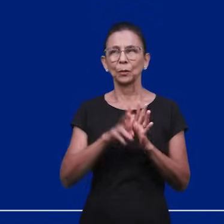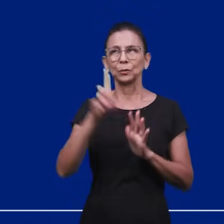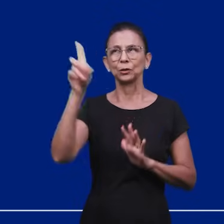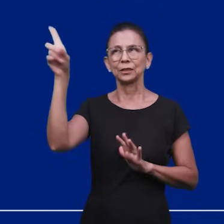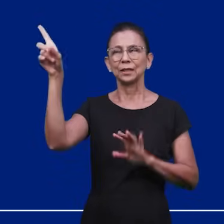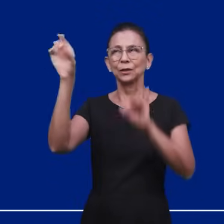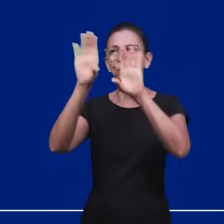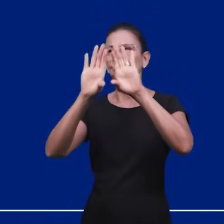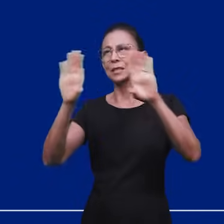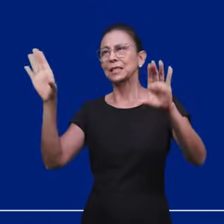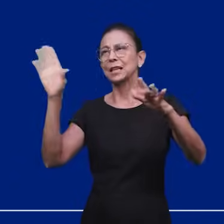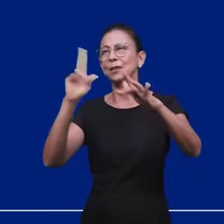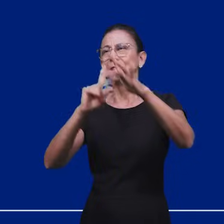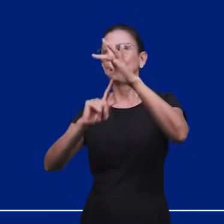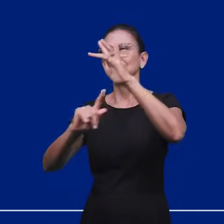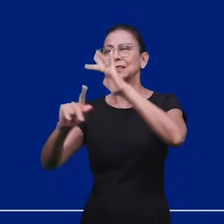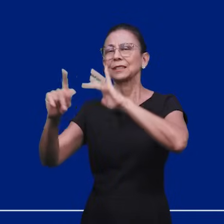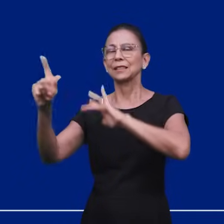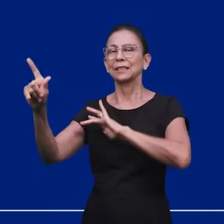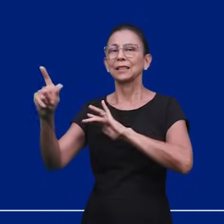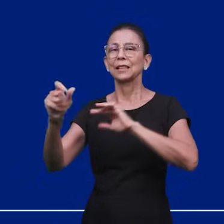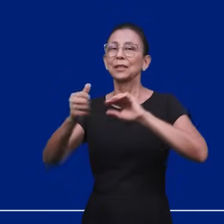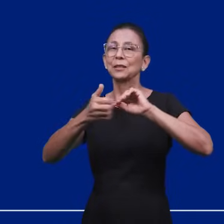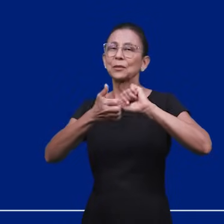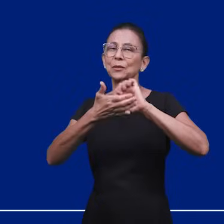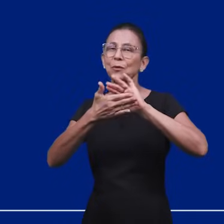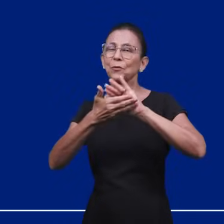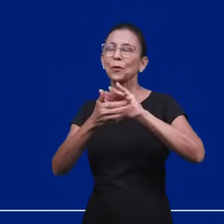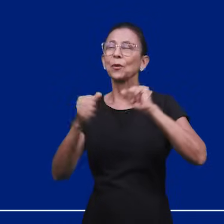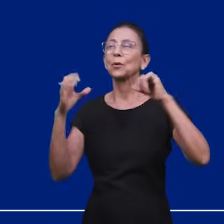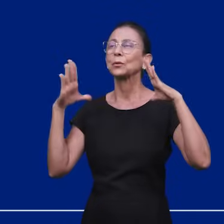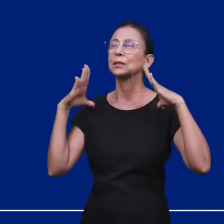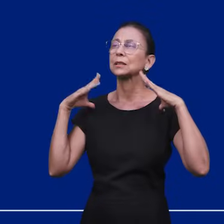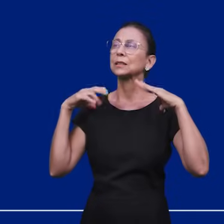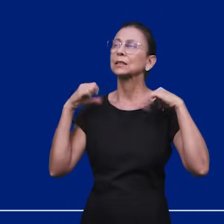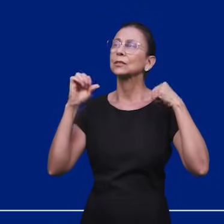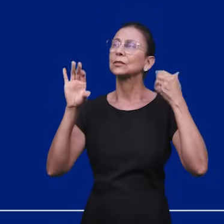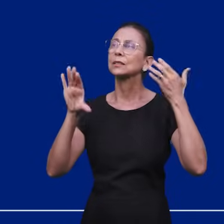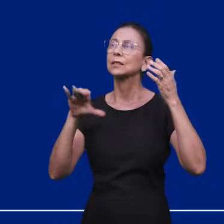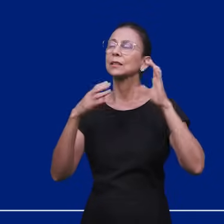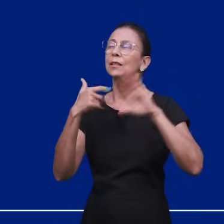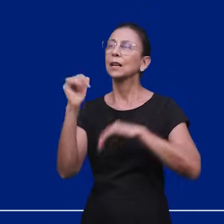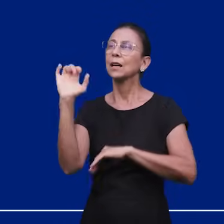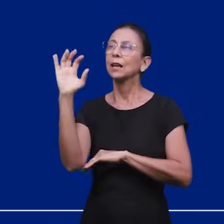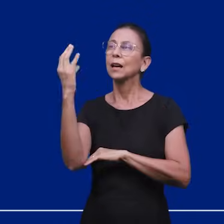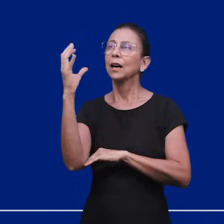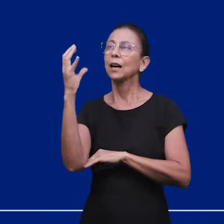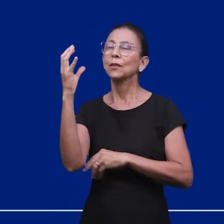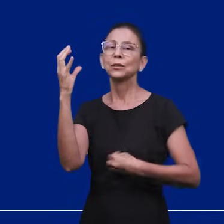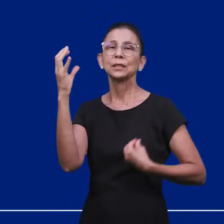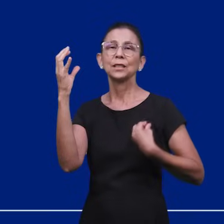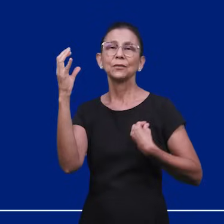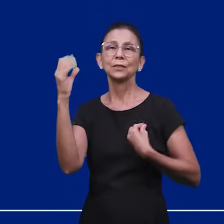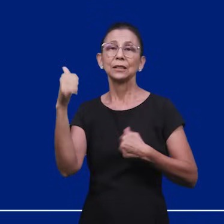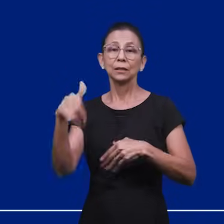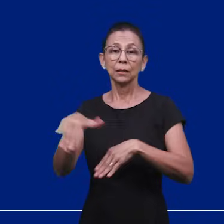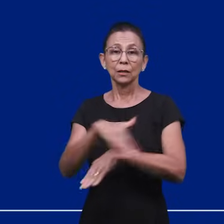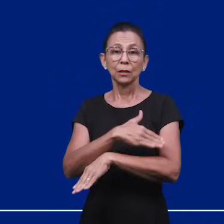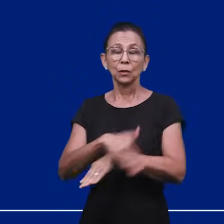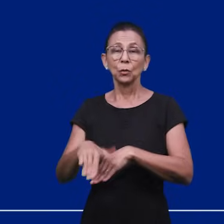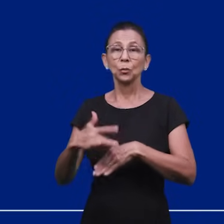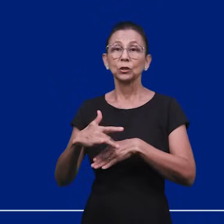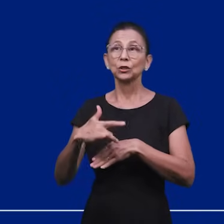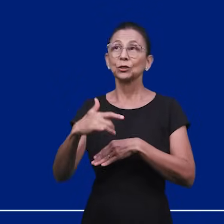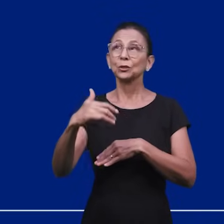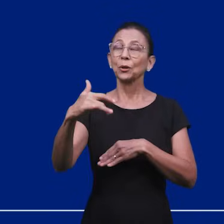de Deus, os novos céus e a nova terra, os louvores angelicais, o rio da vida, a árvore da vida, as ruas de